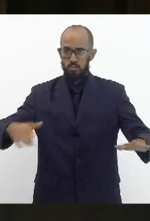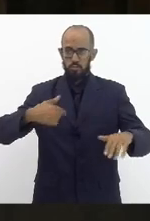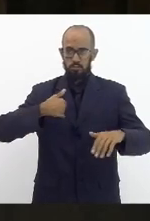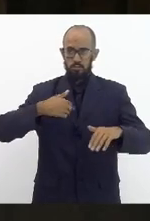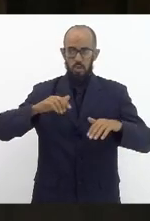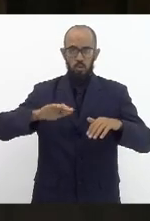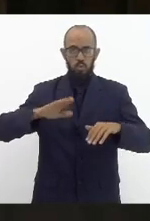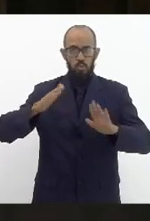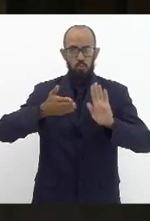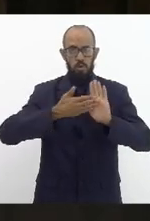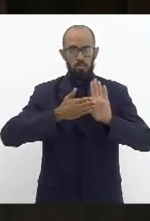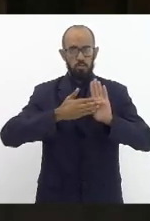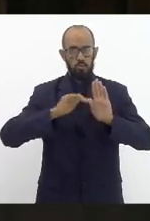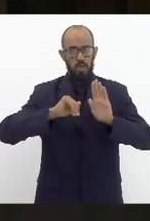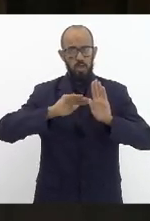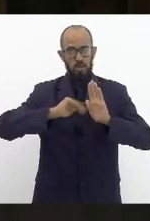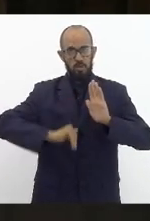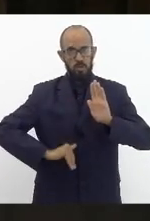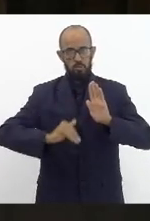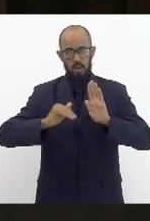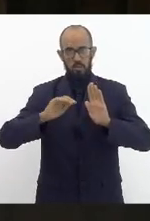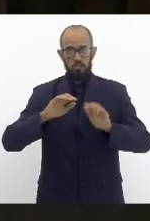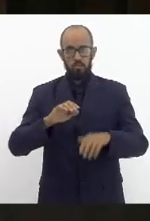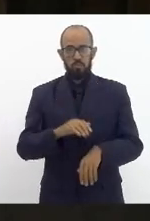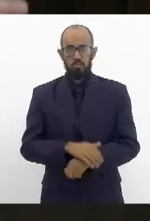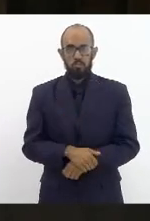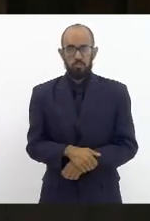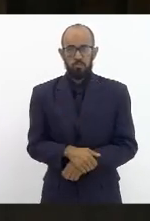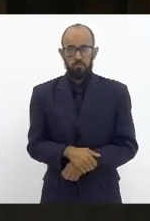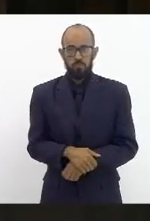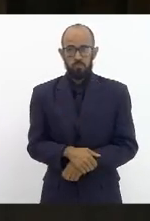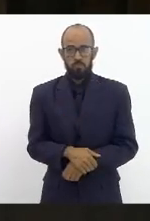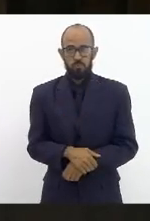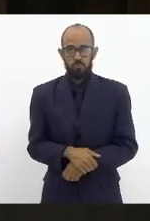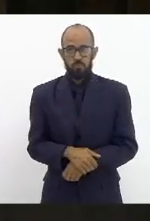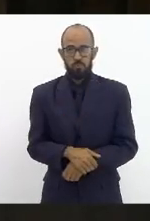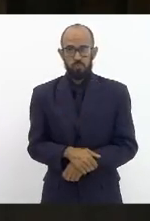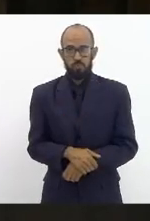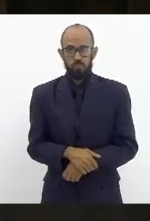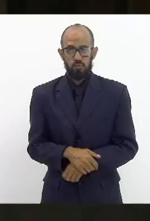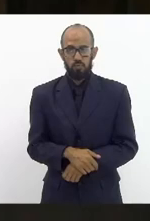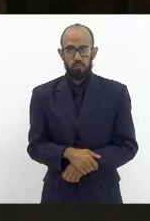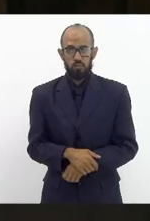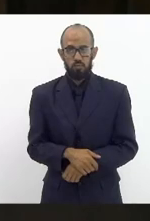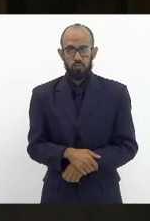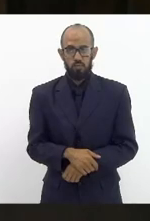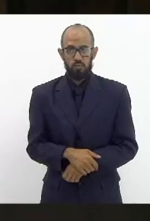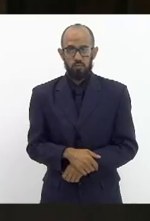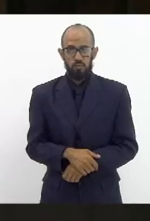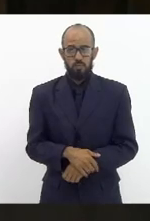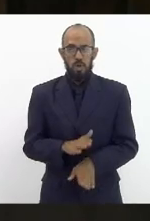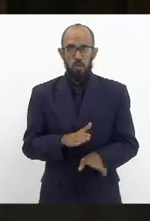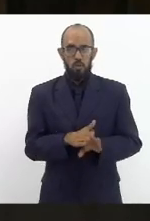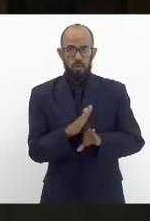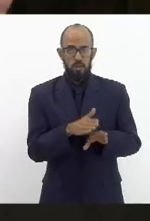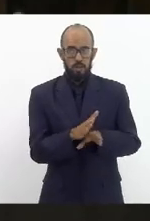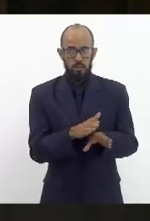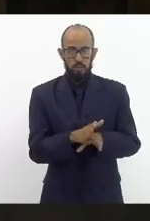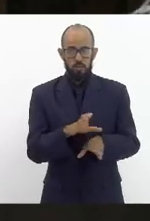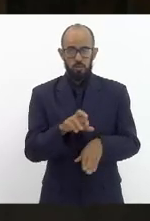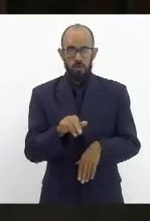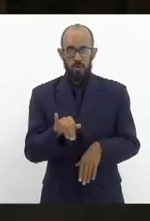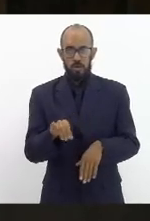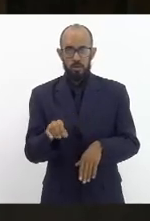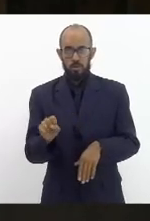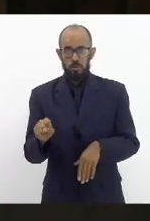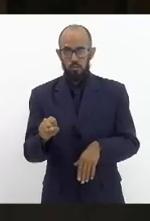derrubá-la. Okay? O segundo é, sob a orientação dos deputados Carlos Augusto, Amorim, deputada